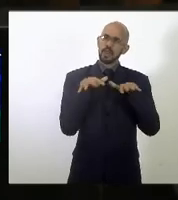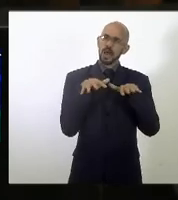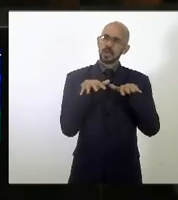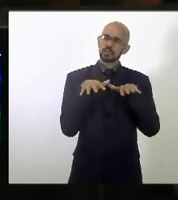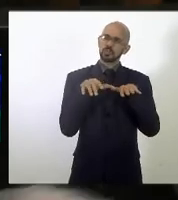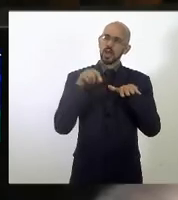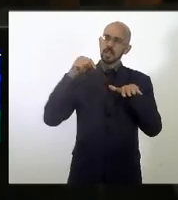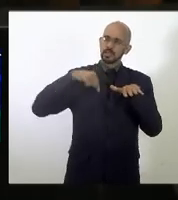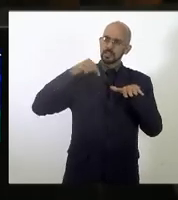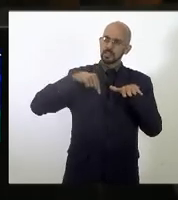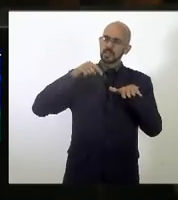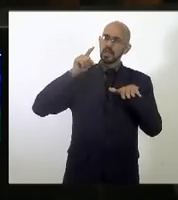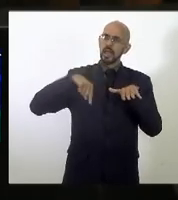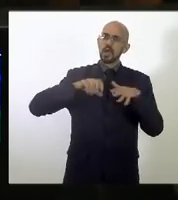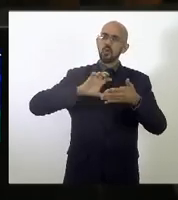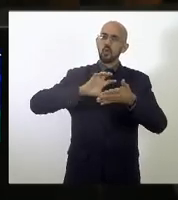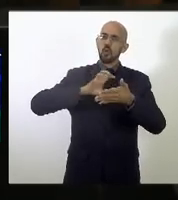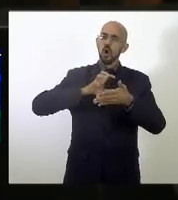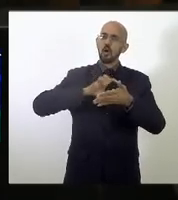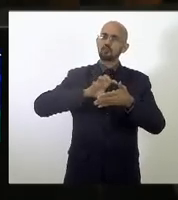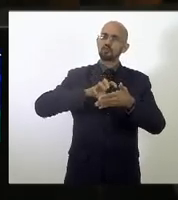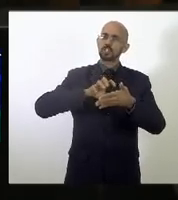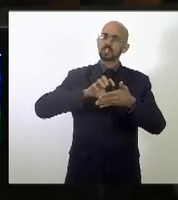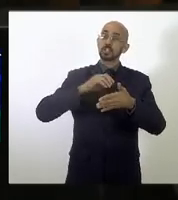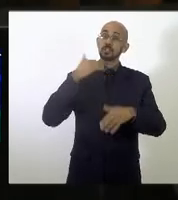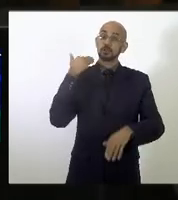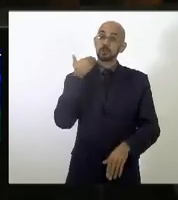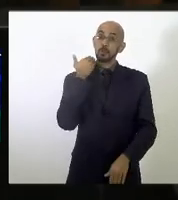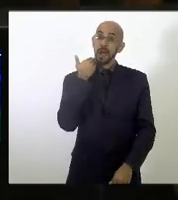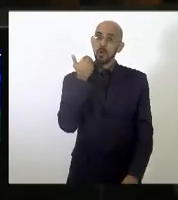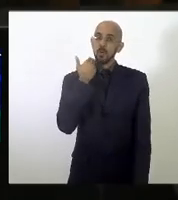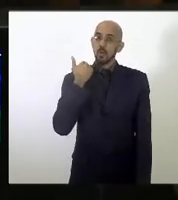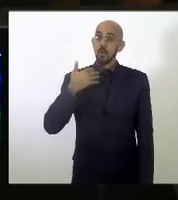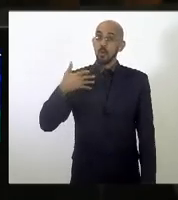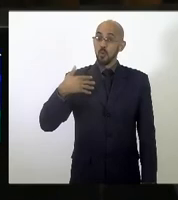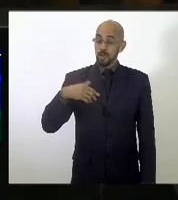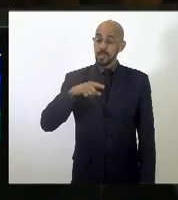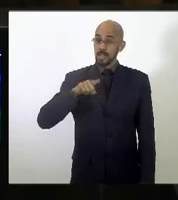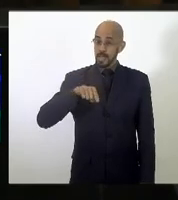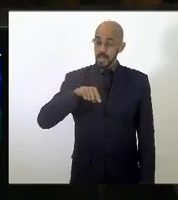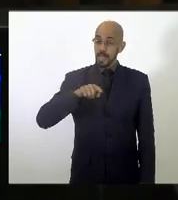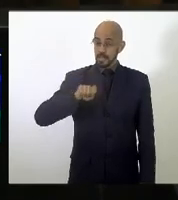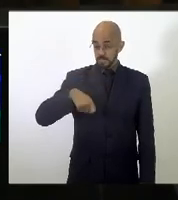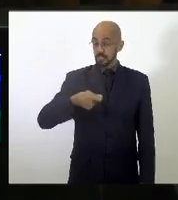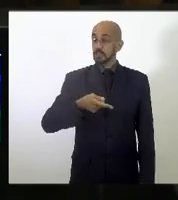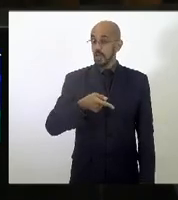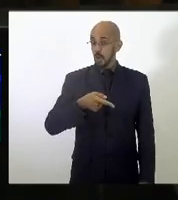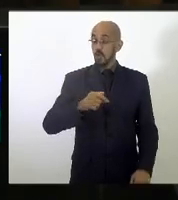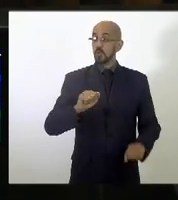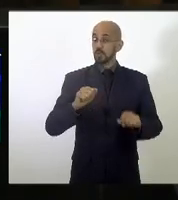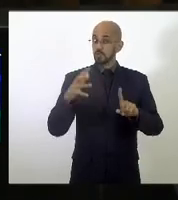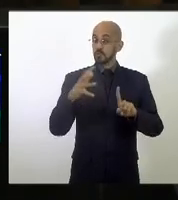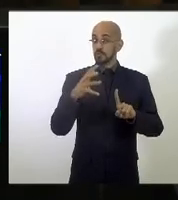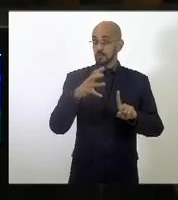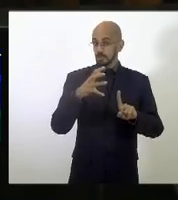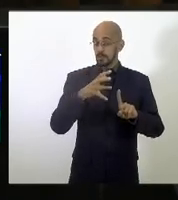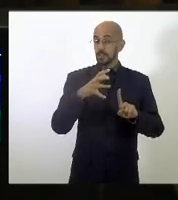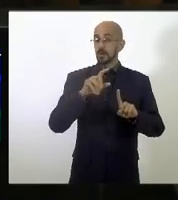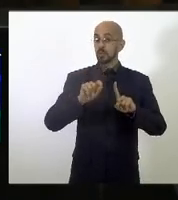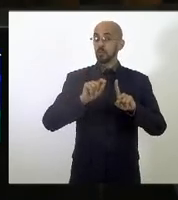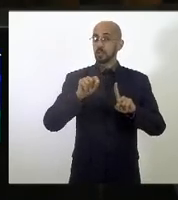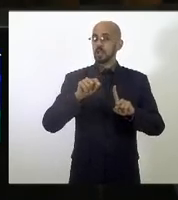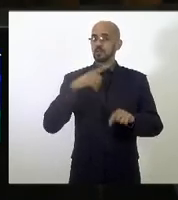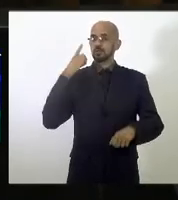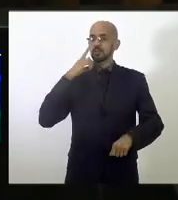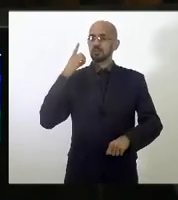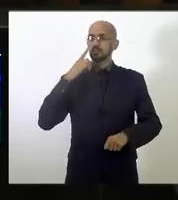um cofre. E que esse simbolismo também contagie os parlamentares para que